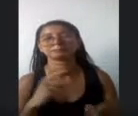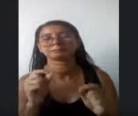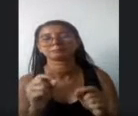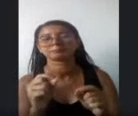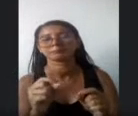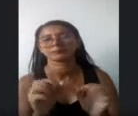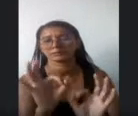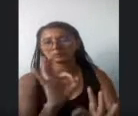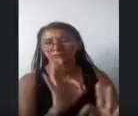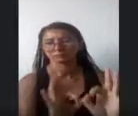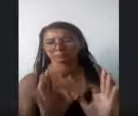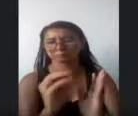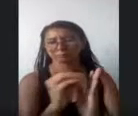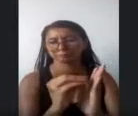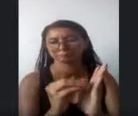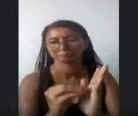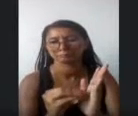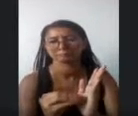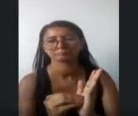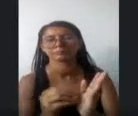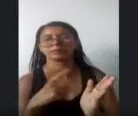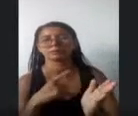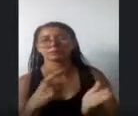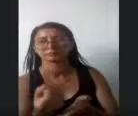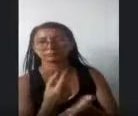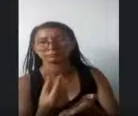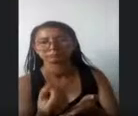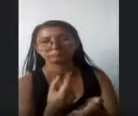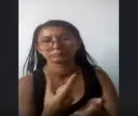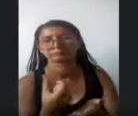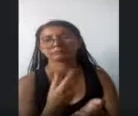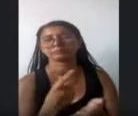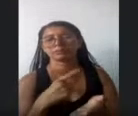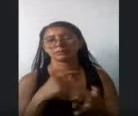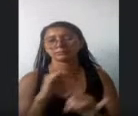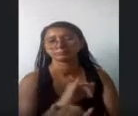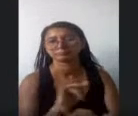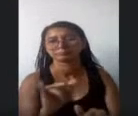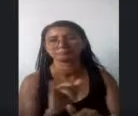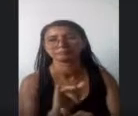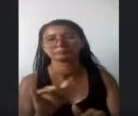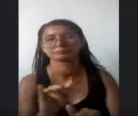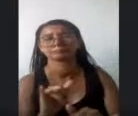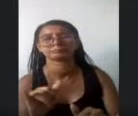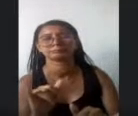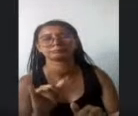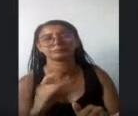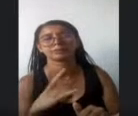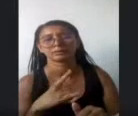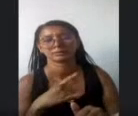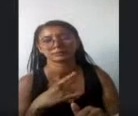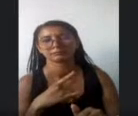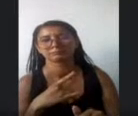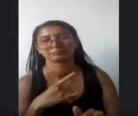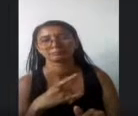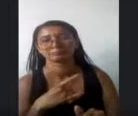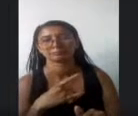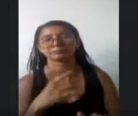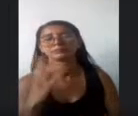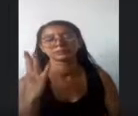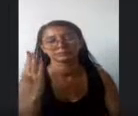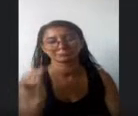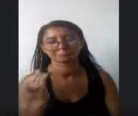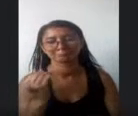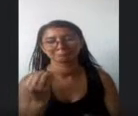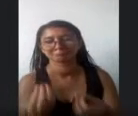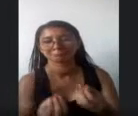já estruturado, tem a medicação, tem a sensibilização, tem um tratamento sendo feito, então a gente sabe que caminho seguir.